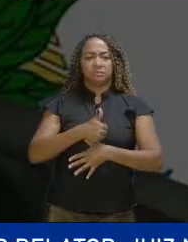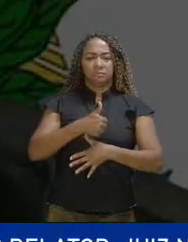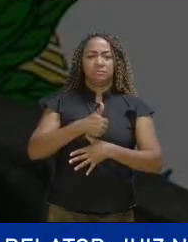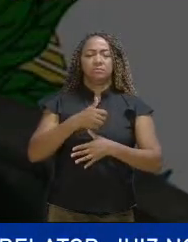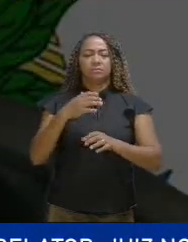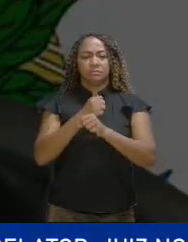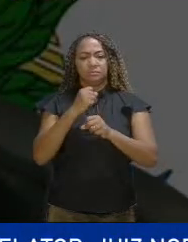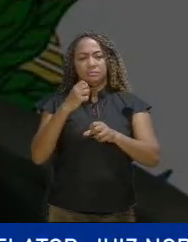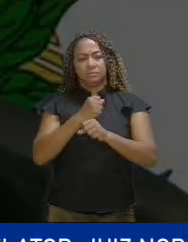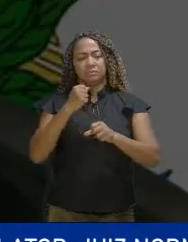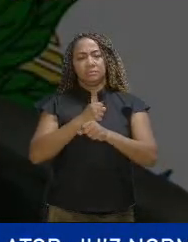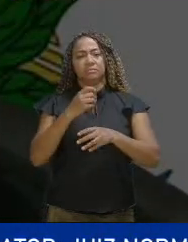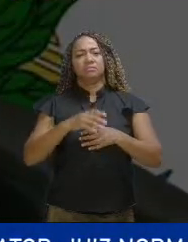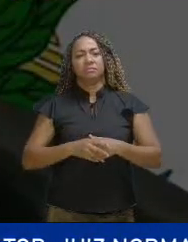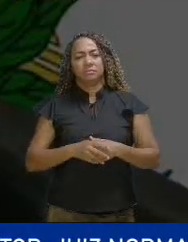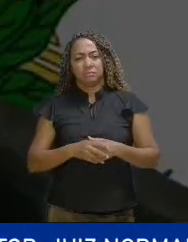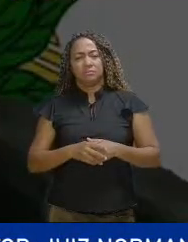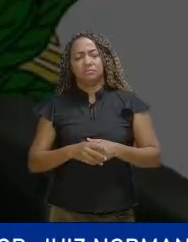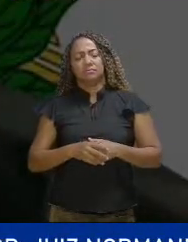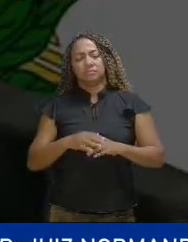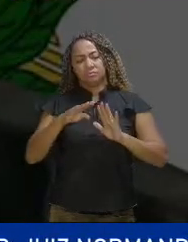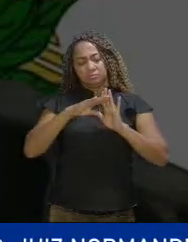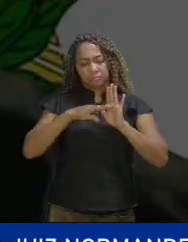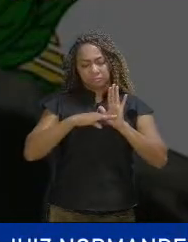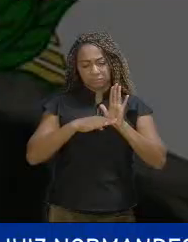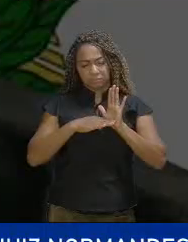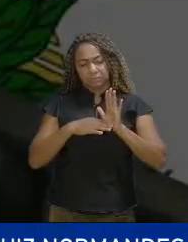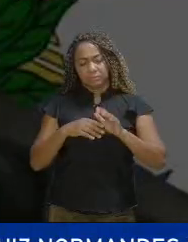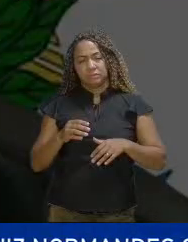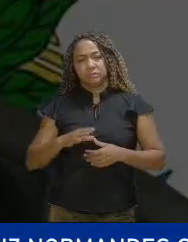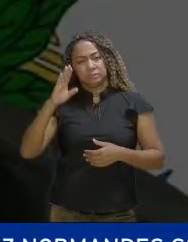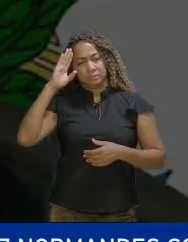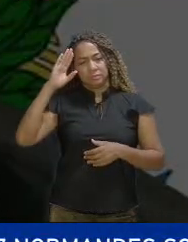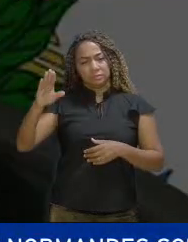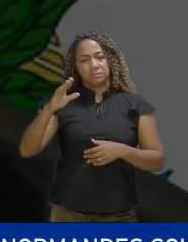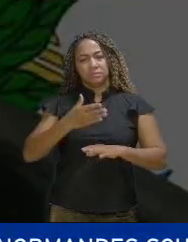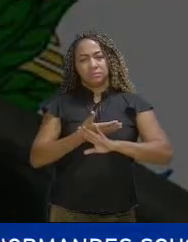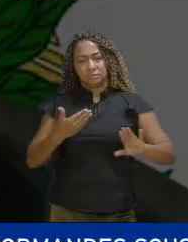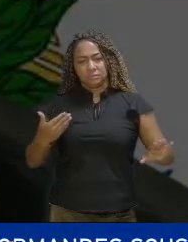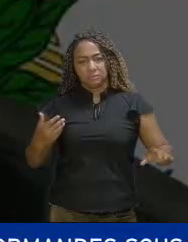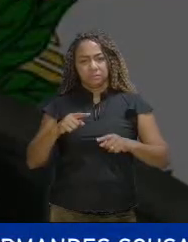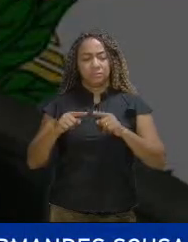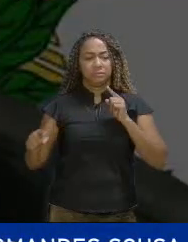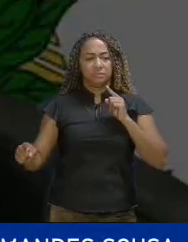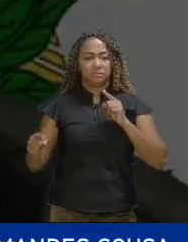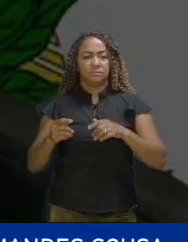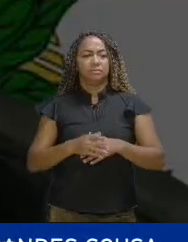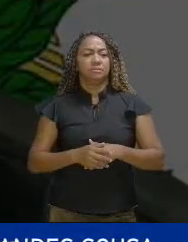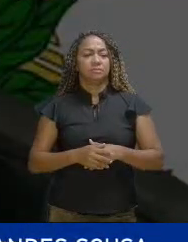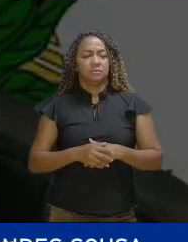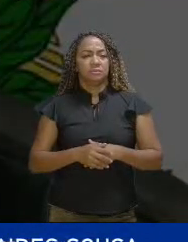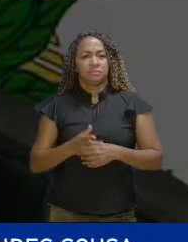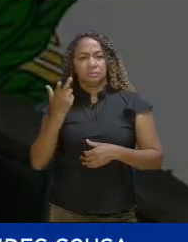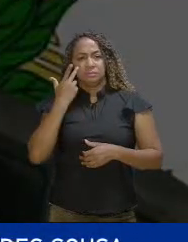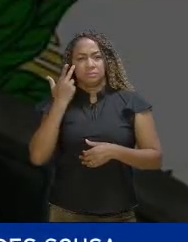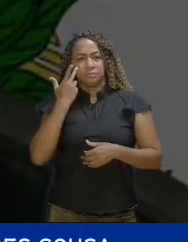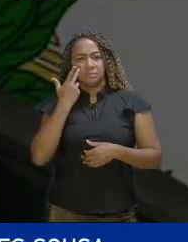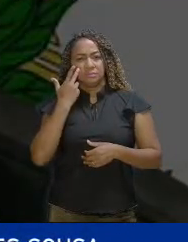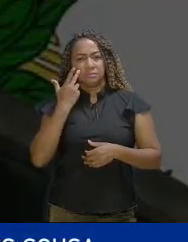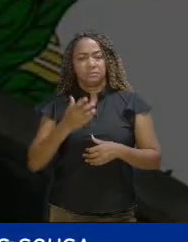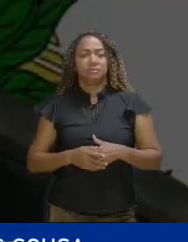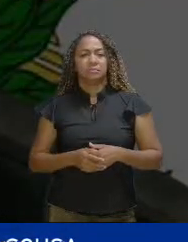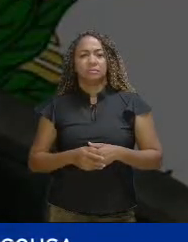das contas e da razoabilidade e proporcionalidade, para afastar, então, a desaprovação por falhas formais e de pequena